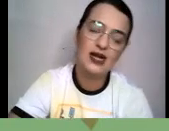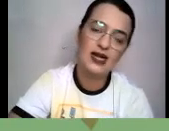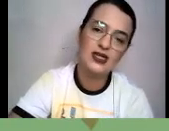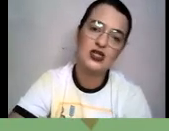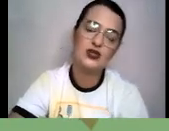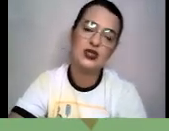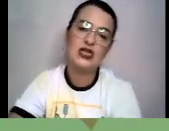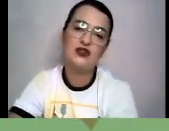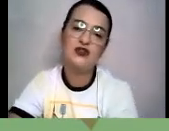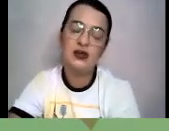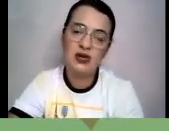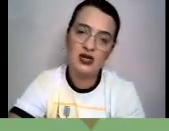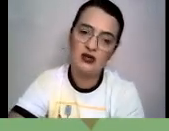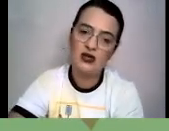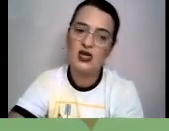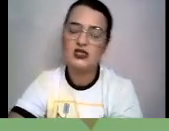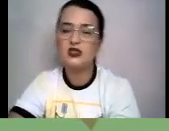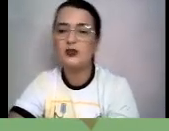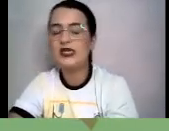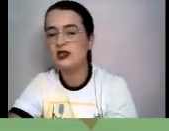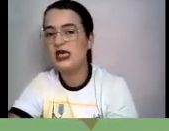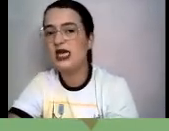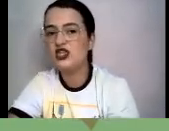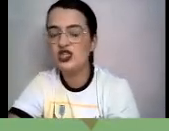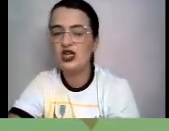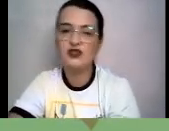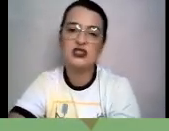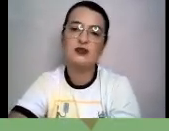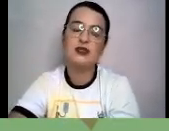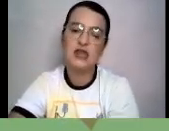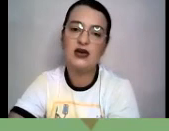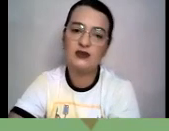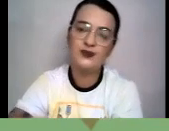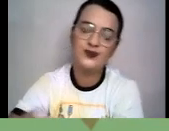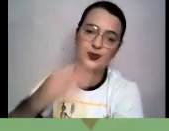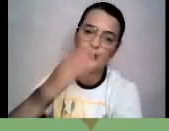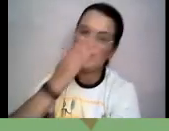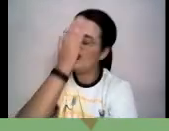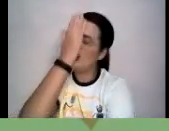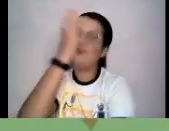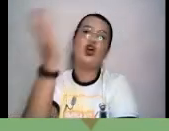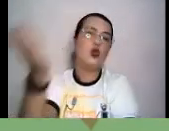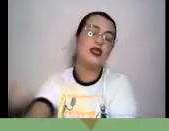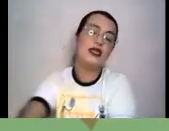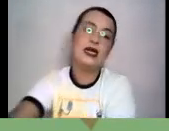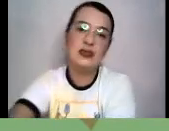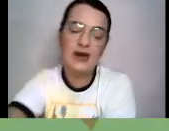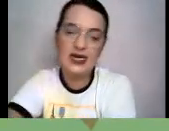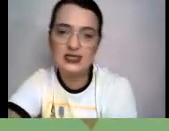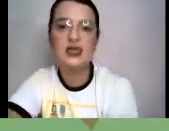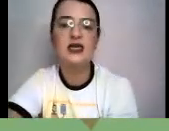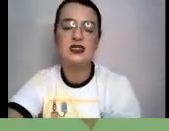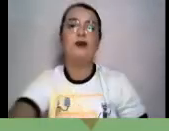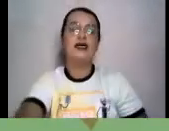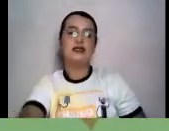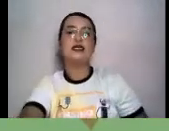países capitalistas, o que está de vermelho são os países socialistas. E aí vocês observam que a maior quantidade de